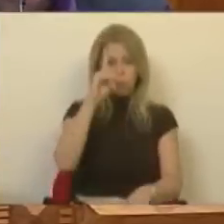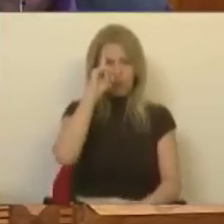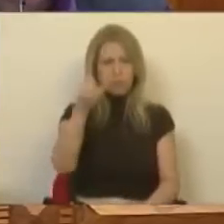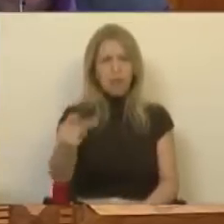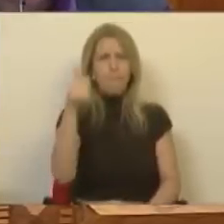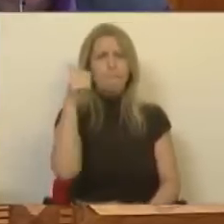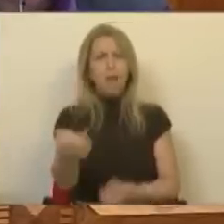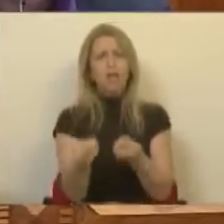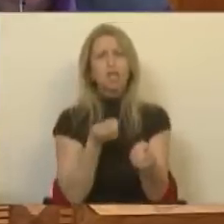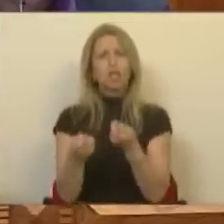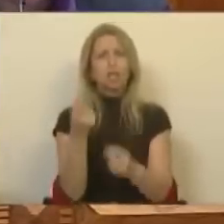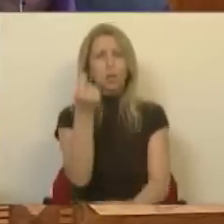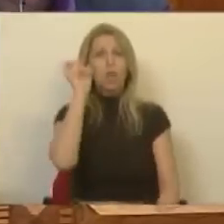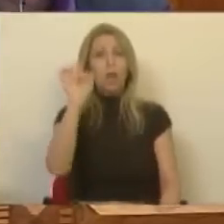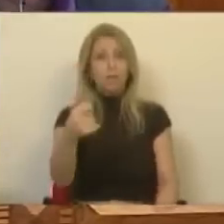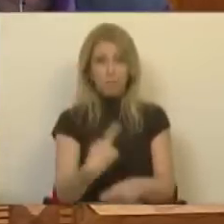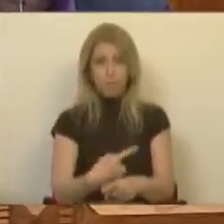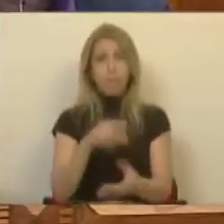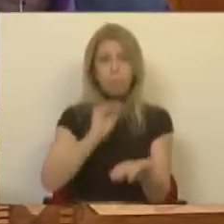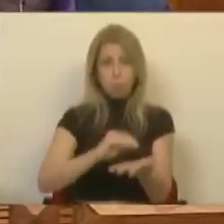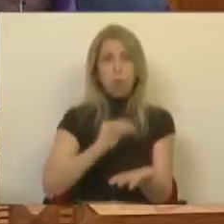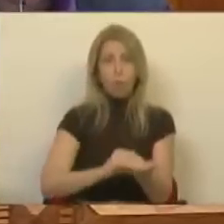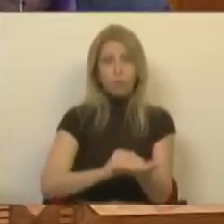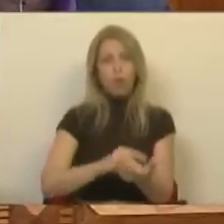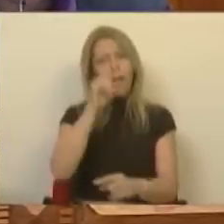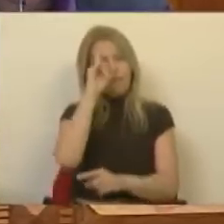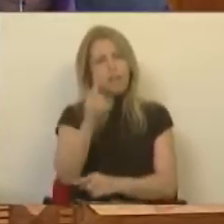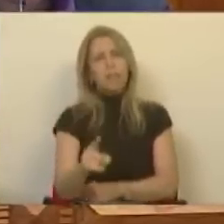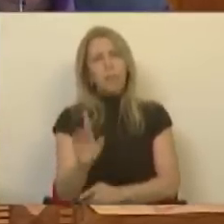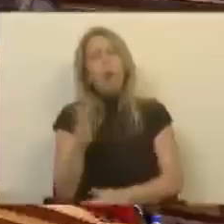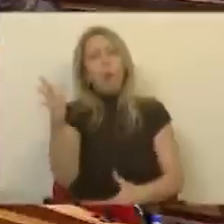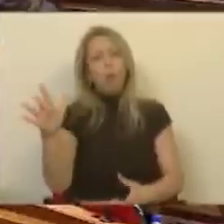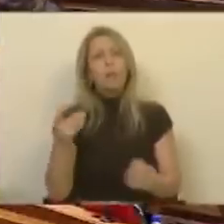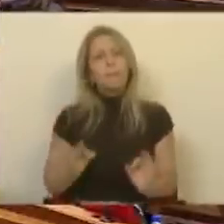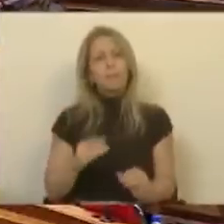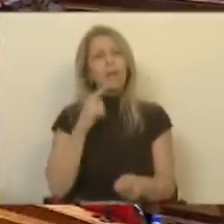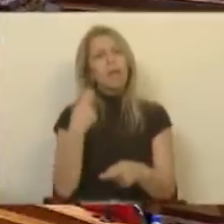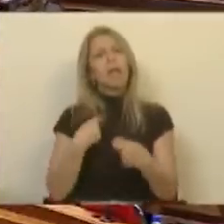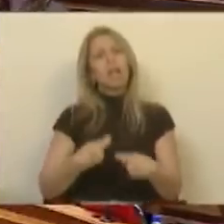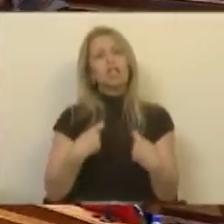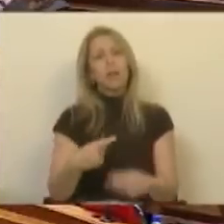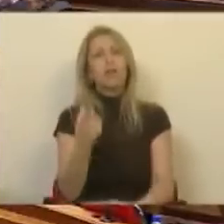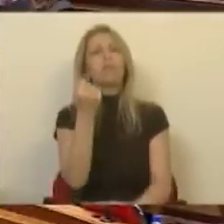o dinheiro ainda que sejam pobres sabem bem Onde é que é onde gastar o dinheiro